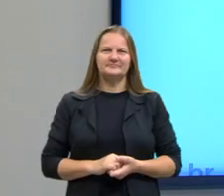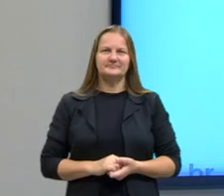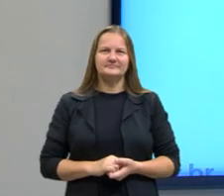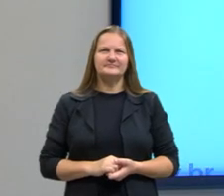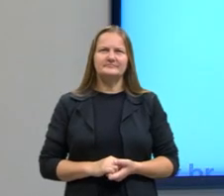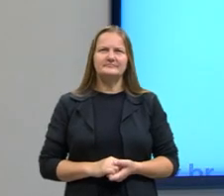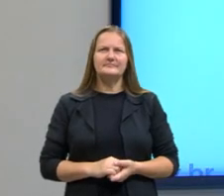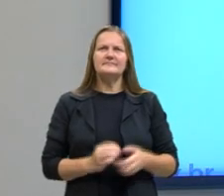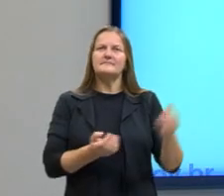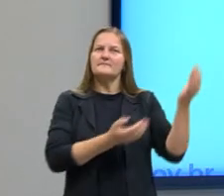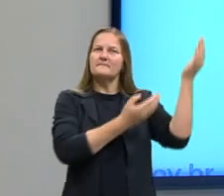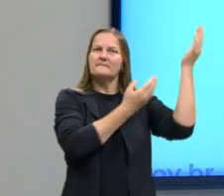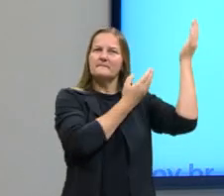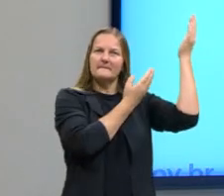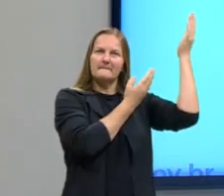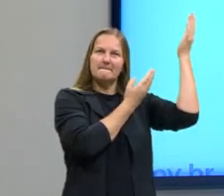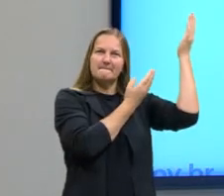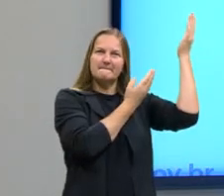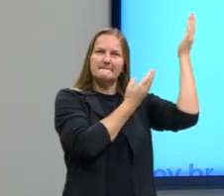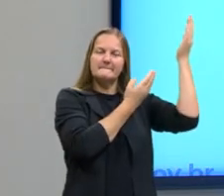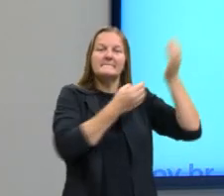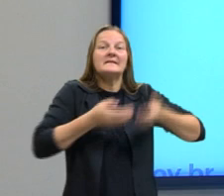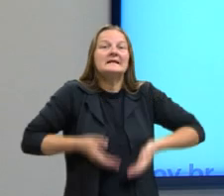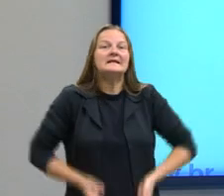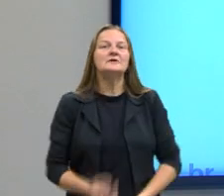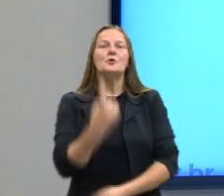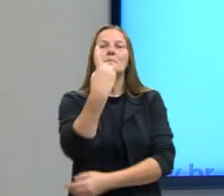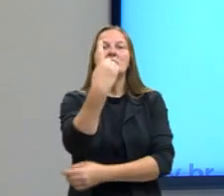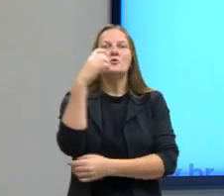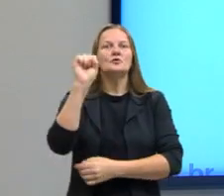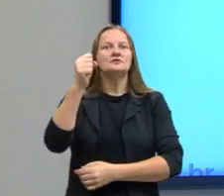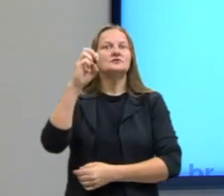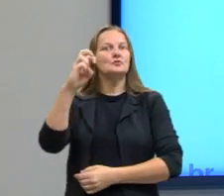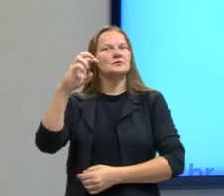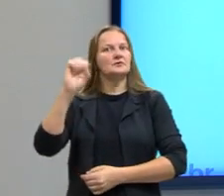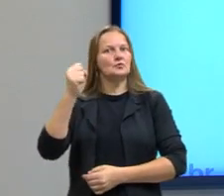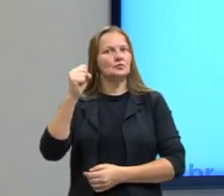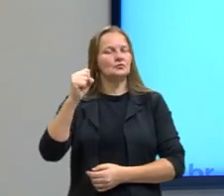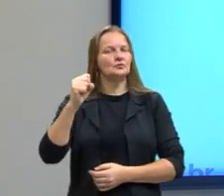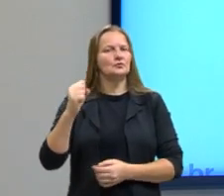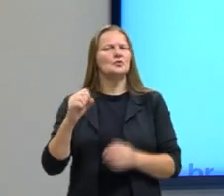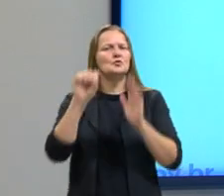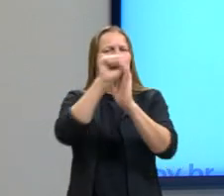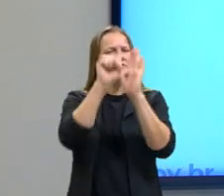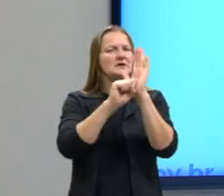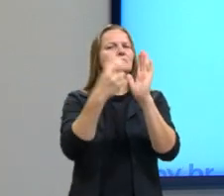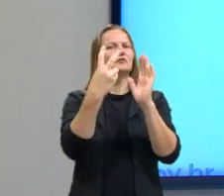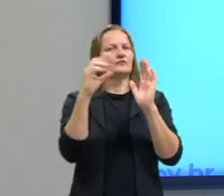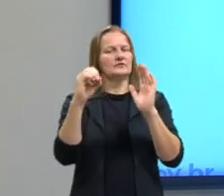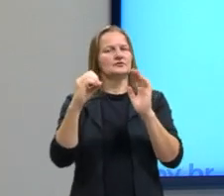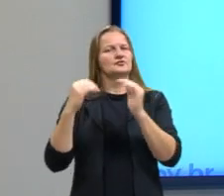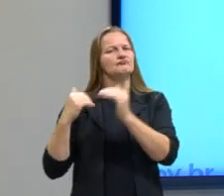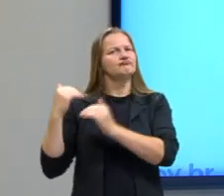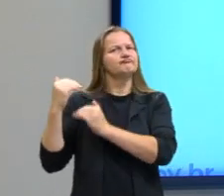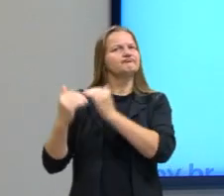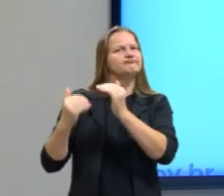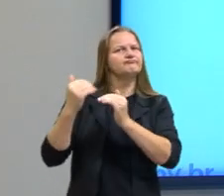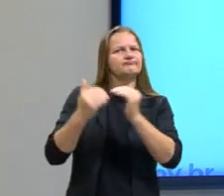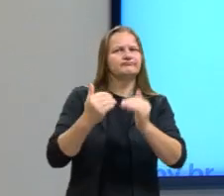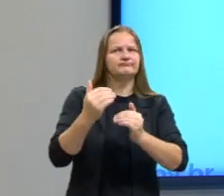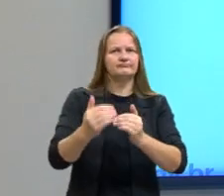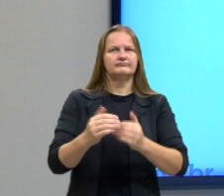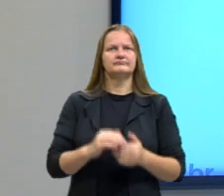outro lugar então ele nasce aqui em 1858 ele tem até o século 20 ele faz essa transição